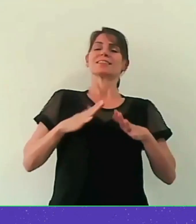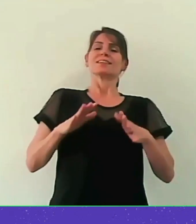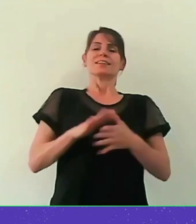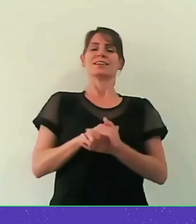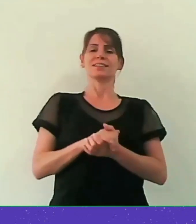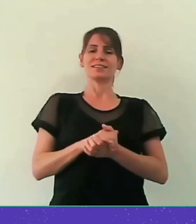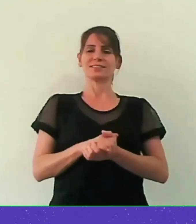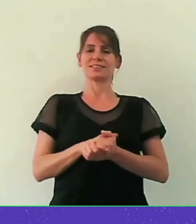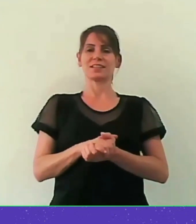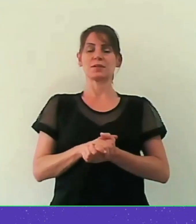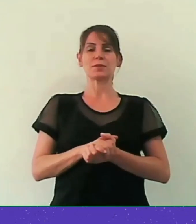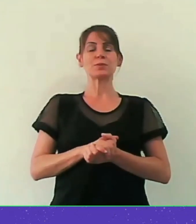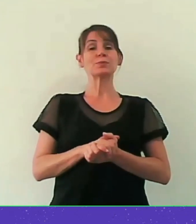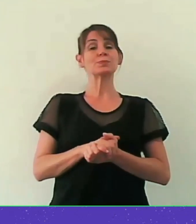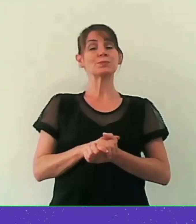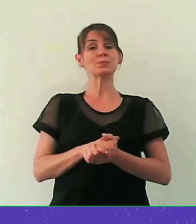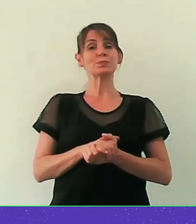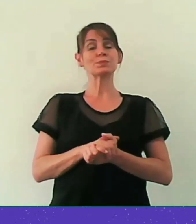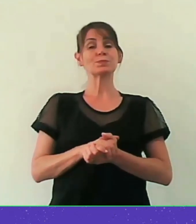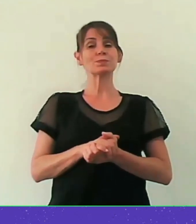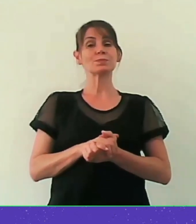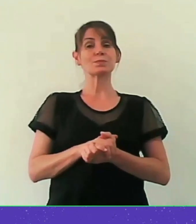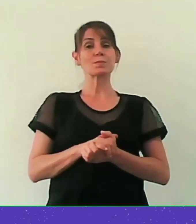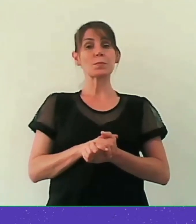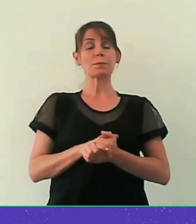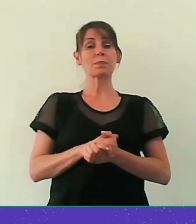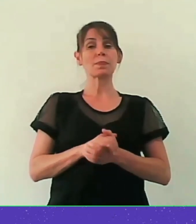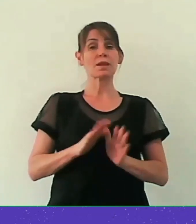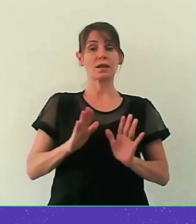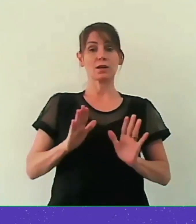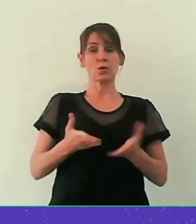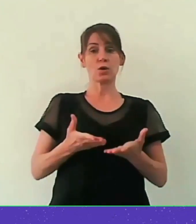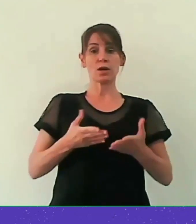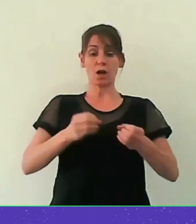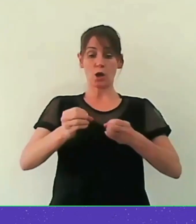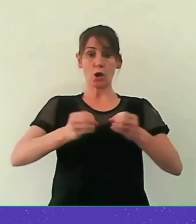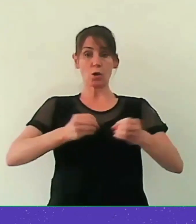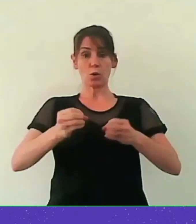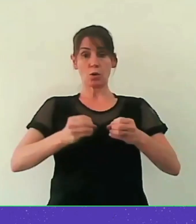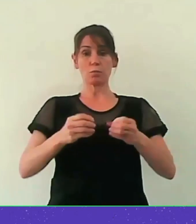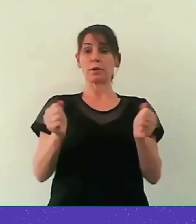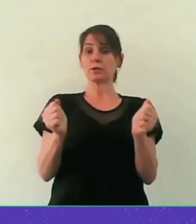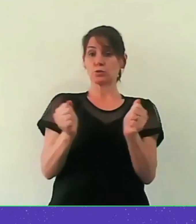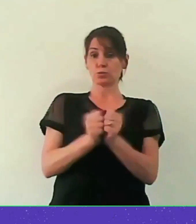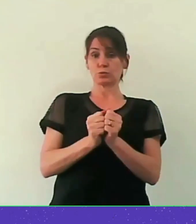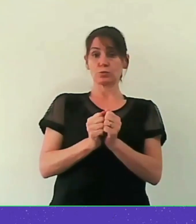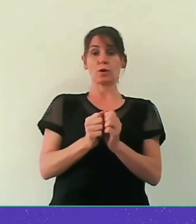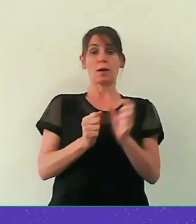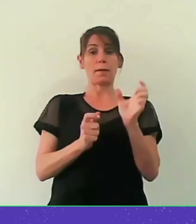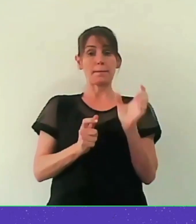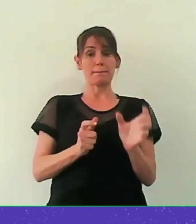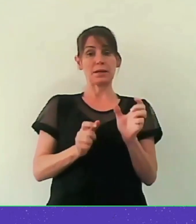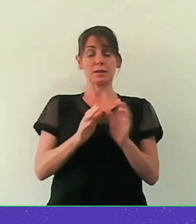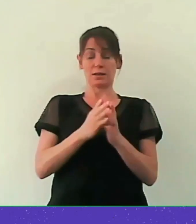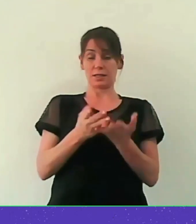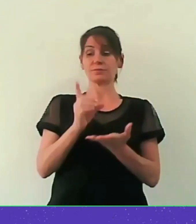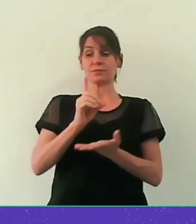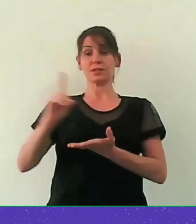E com relação, irmãos, à obra e à palavra, eu